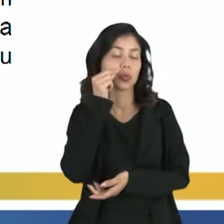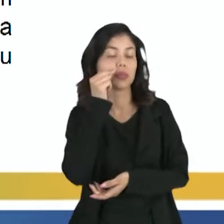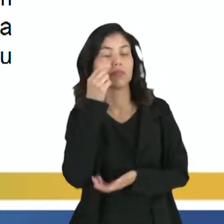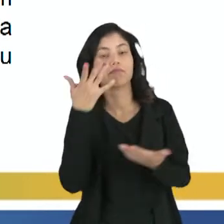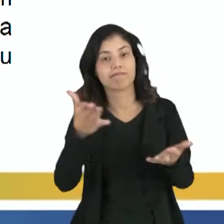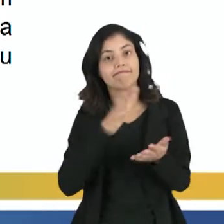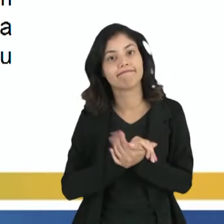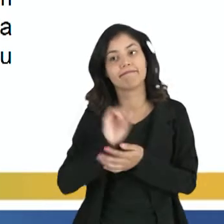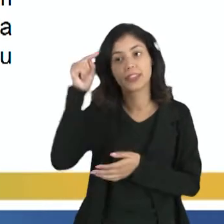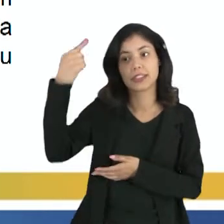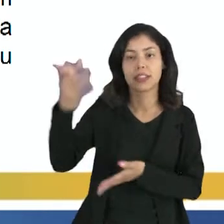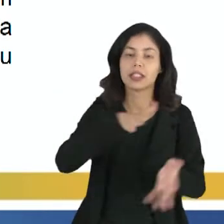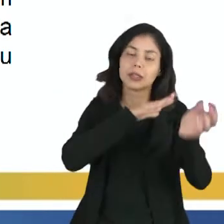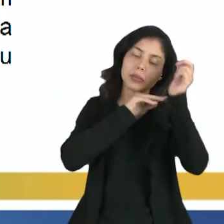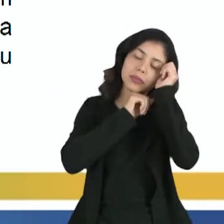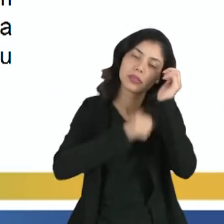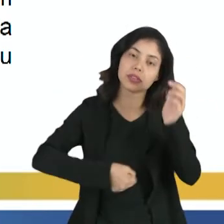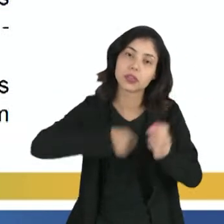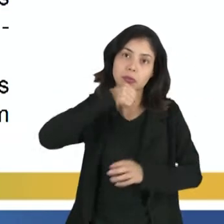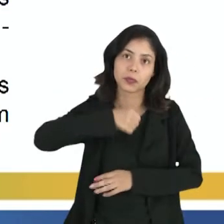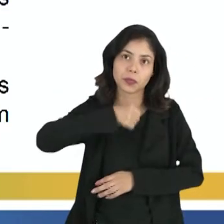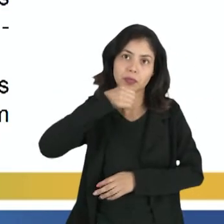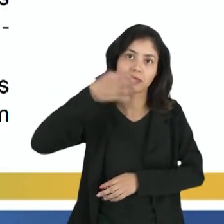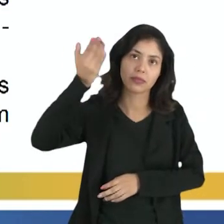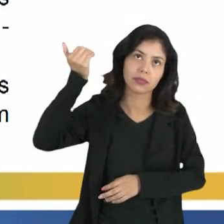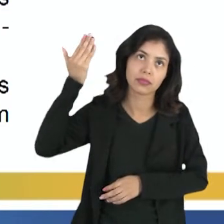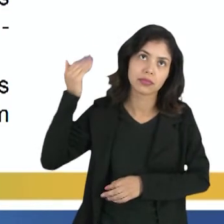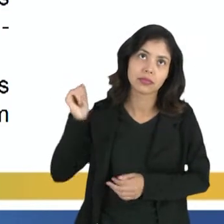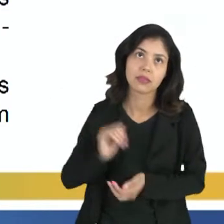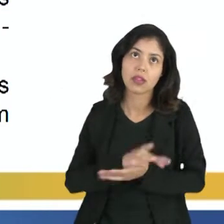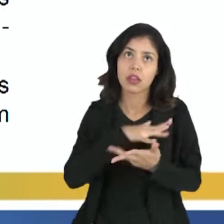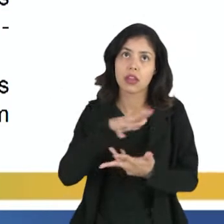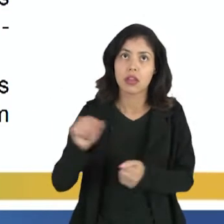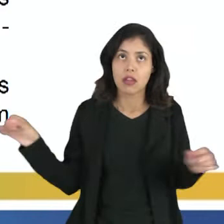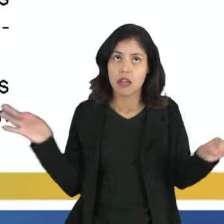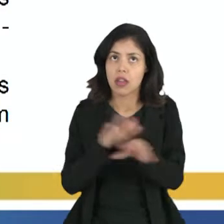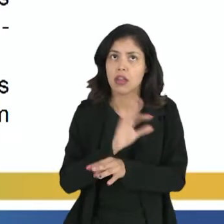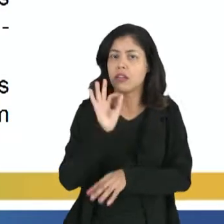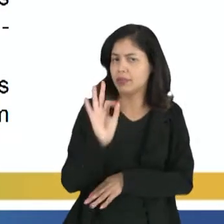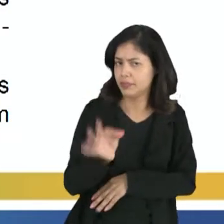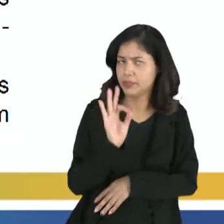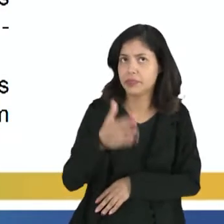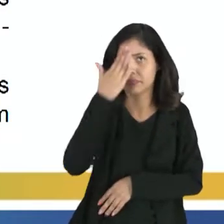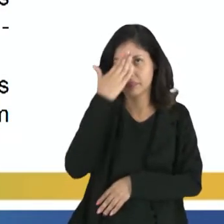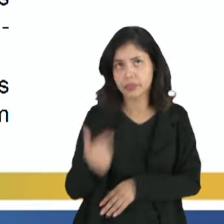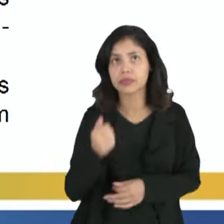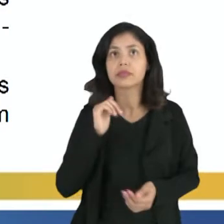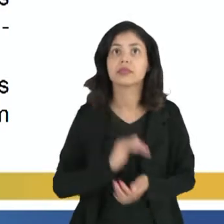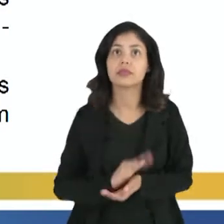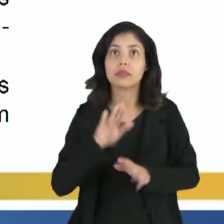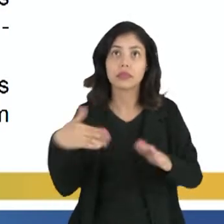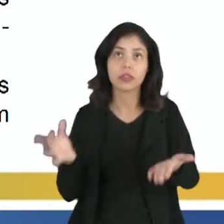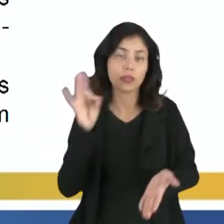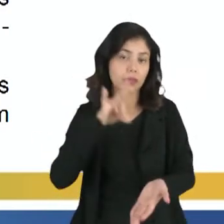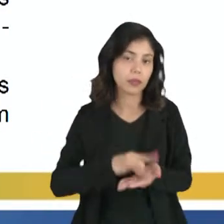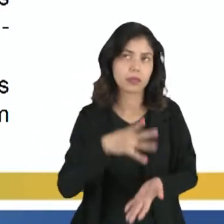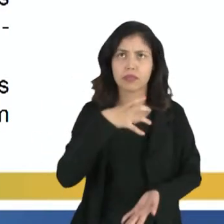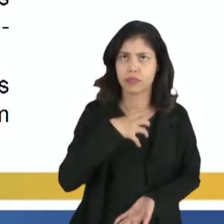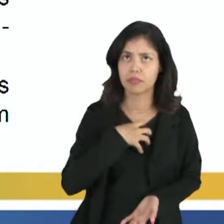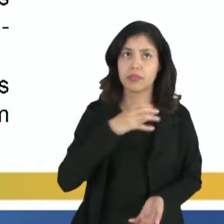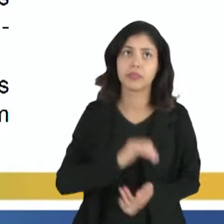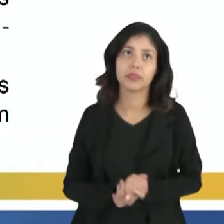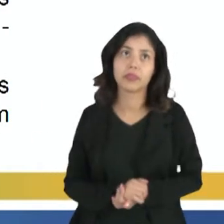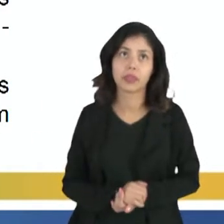olhos naquela noite já muito antiga. O mundo vai acabar e certamente saberemos qual era o seu